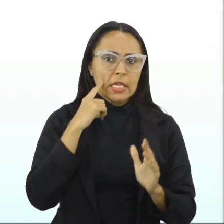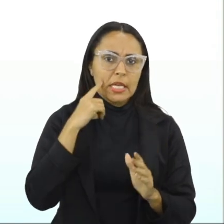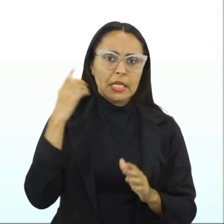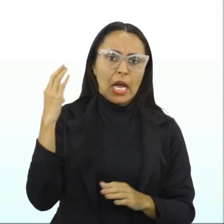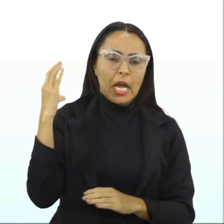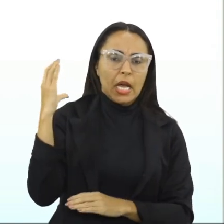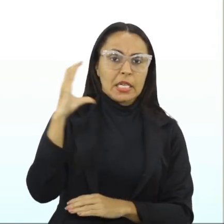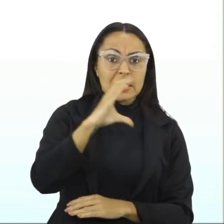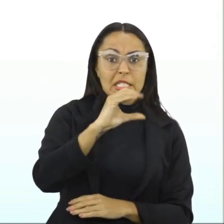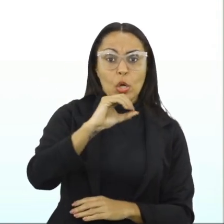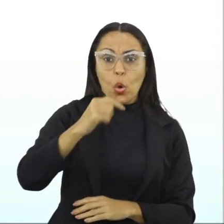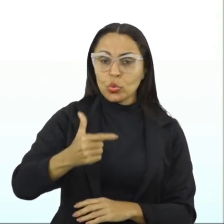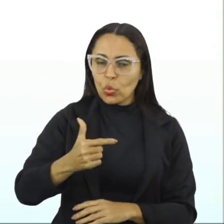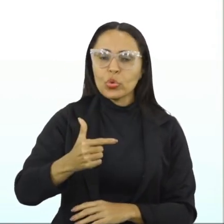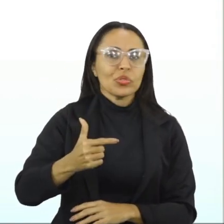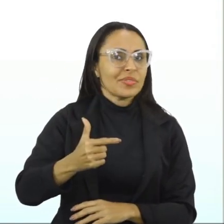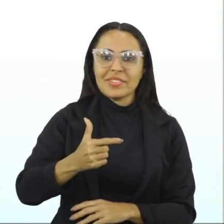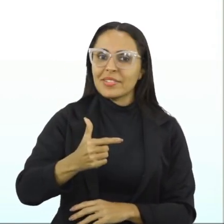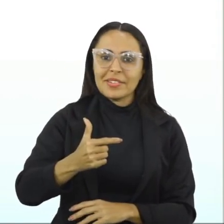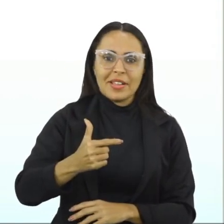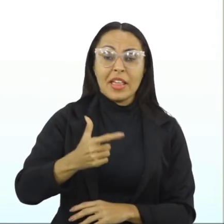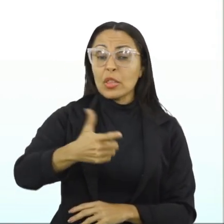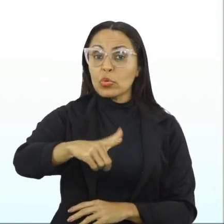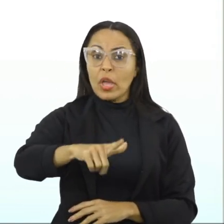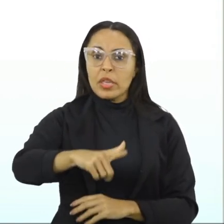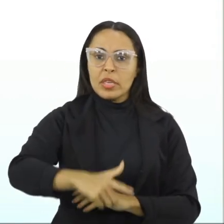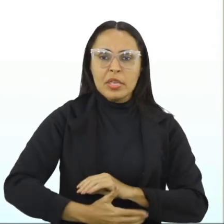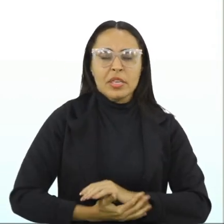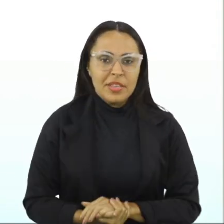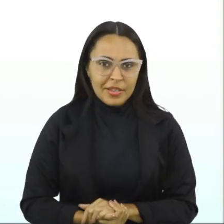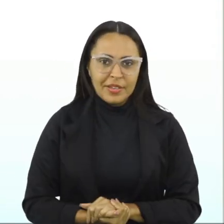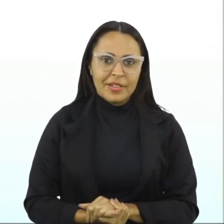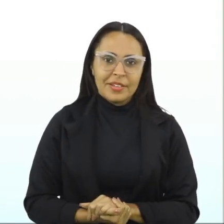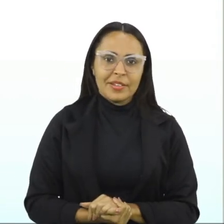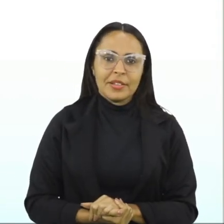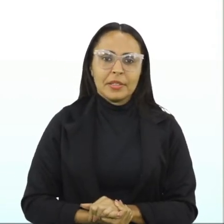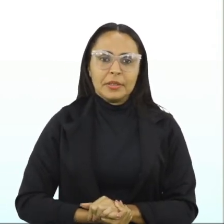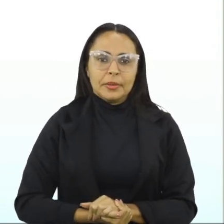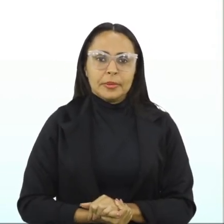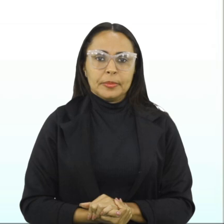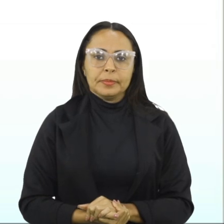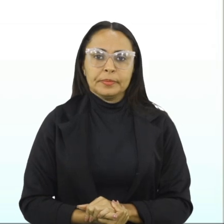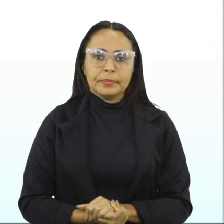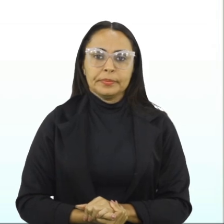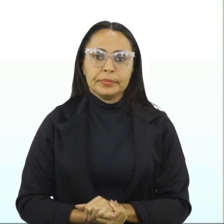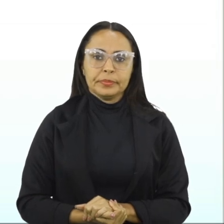composição. Vê, ele não apresenta